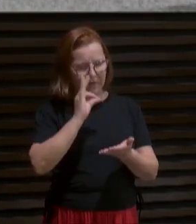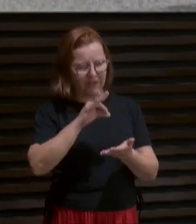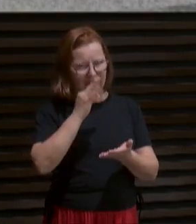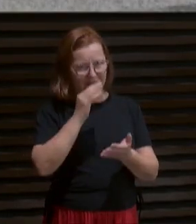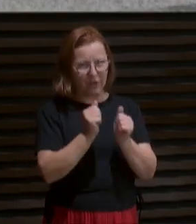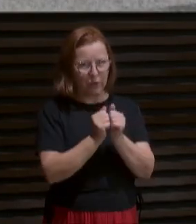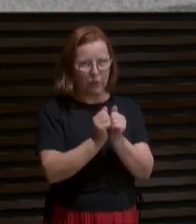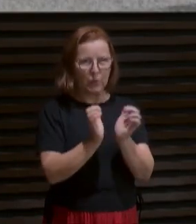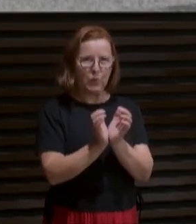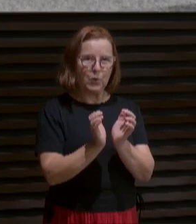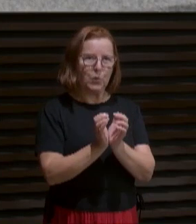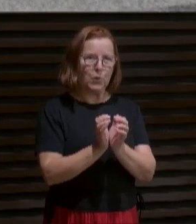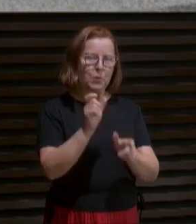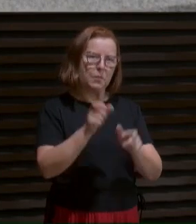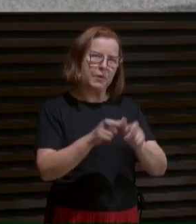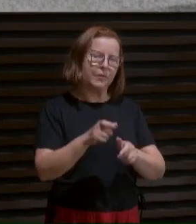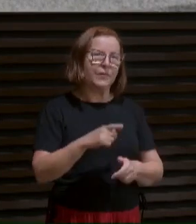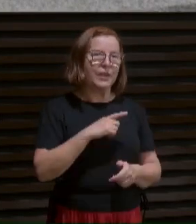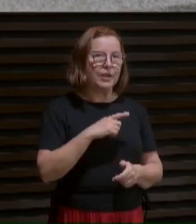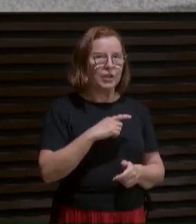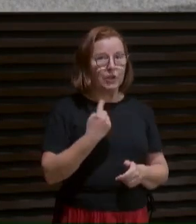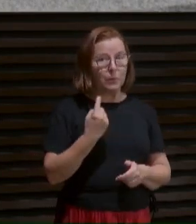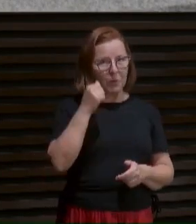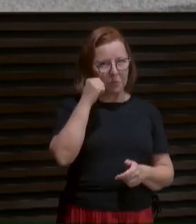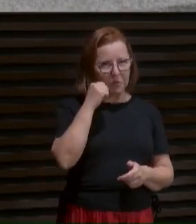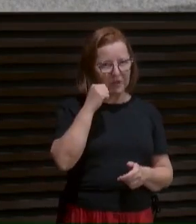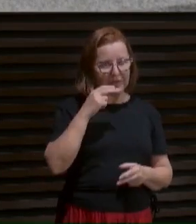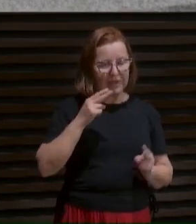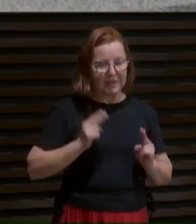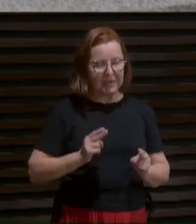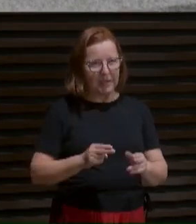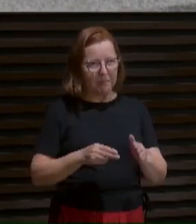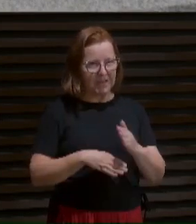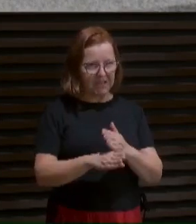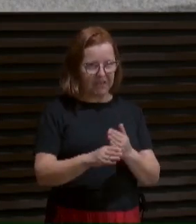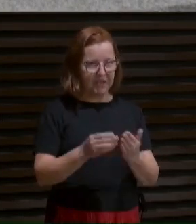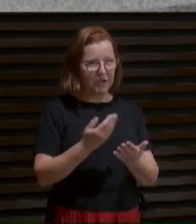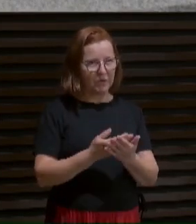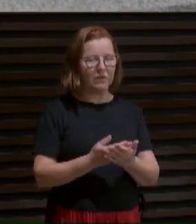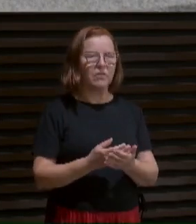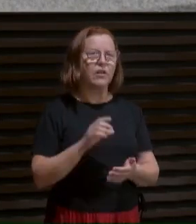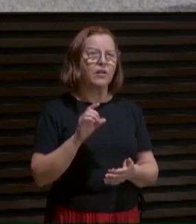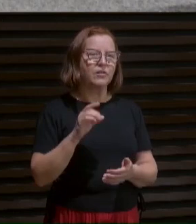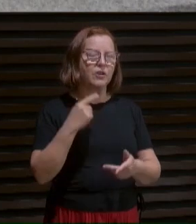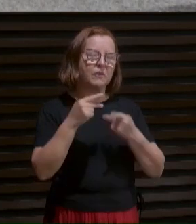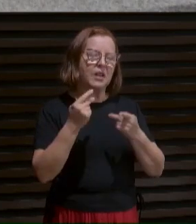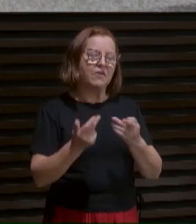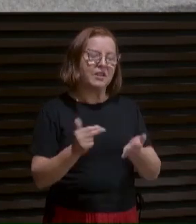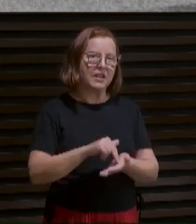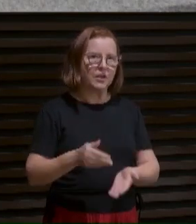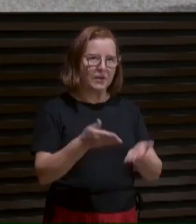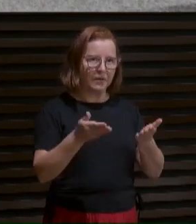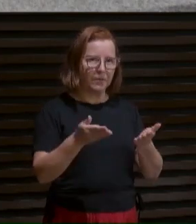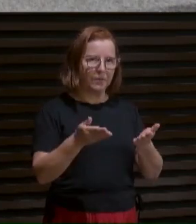tinha uma moça que sempre ia lá fazer os estudos, e ela só falava da ressurreição.